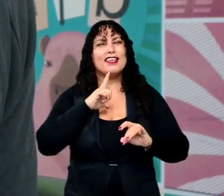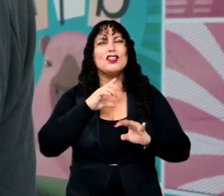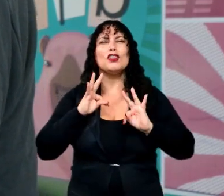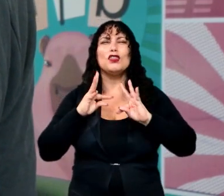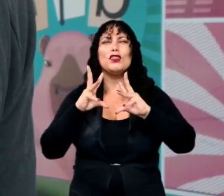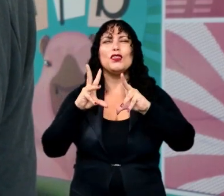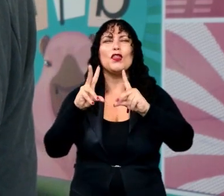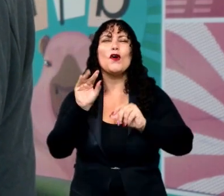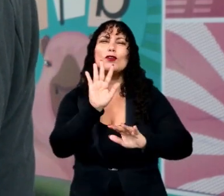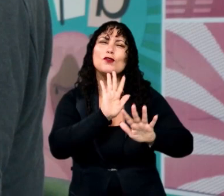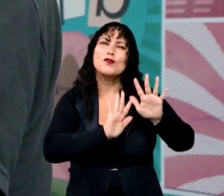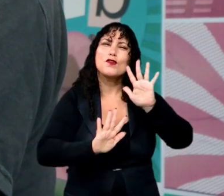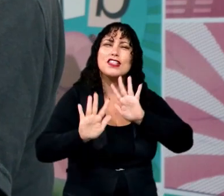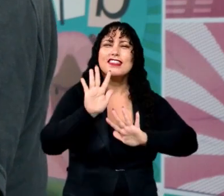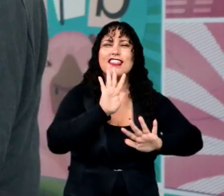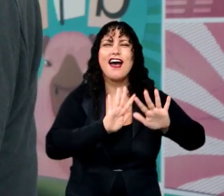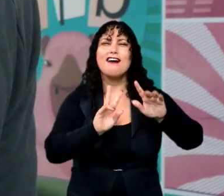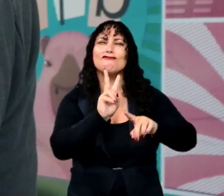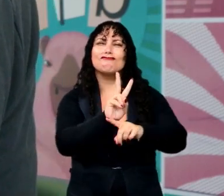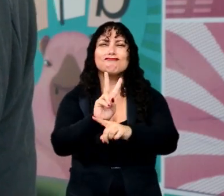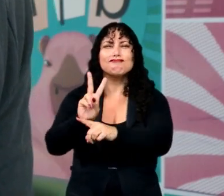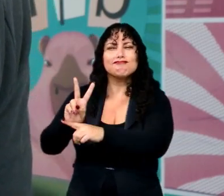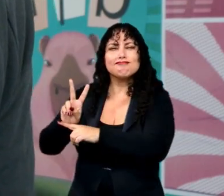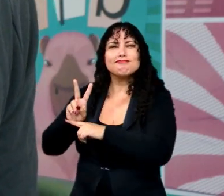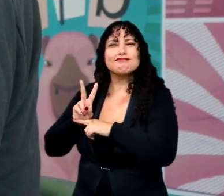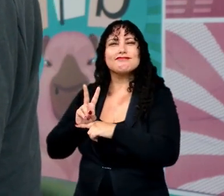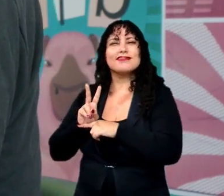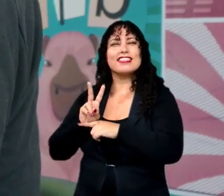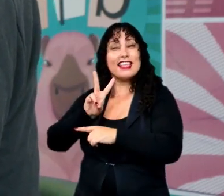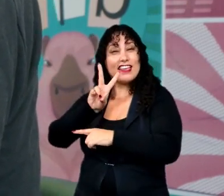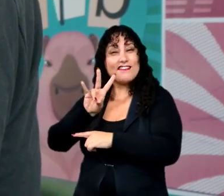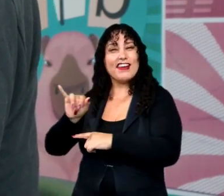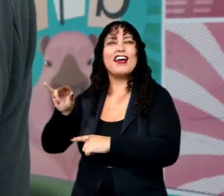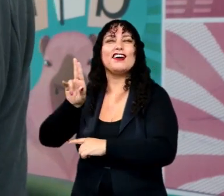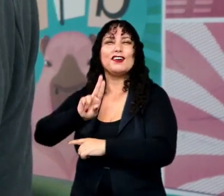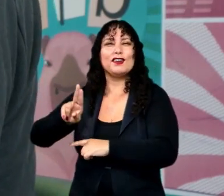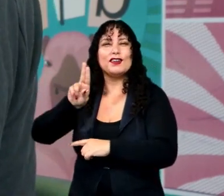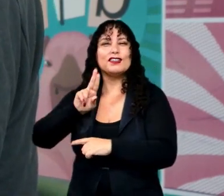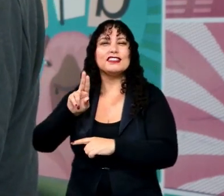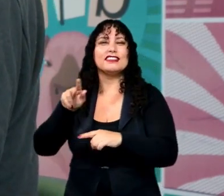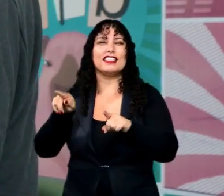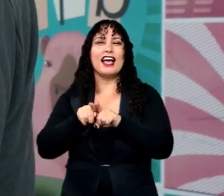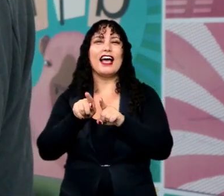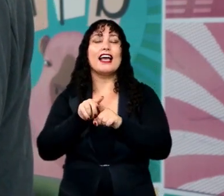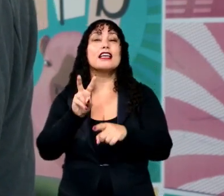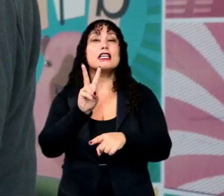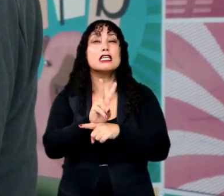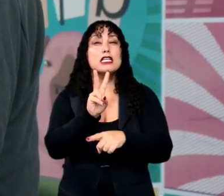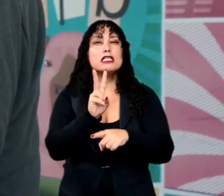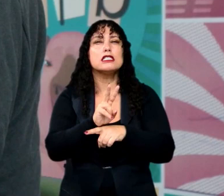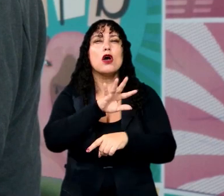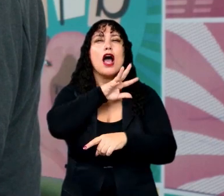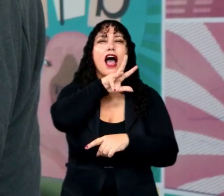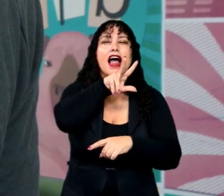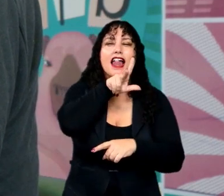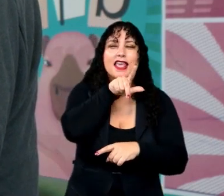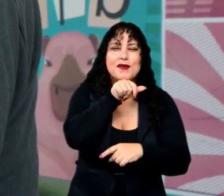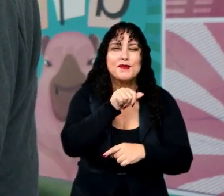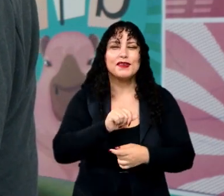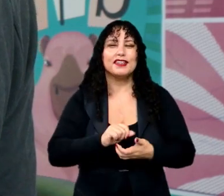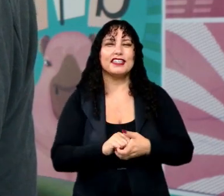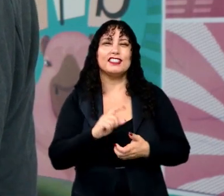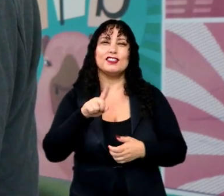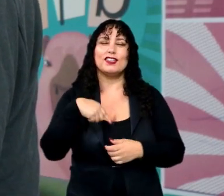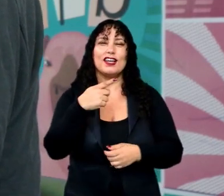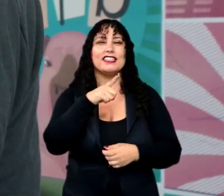cuidado tá então por exemplo se você for utilizar eh criações animais eh hoje